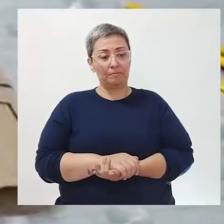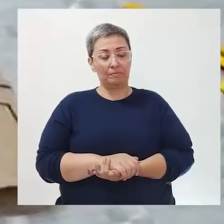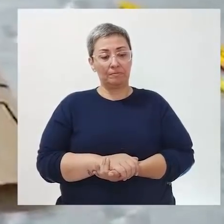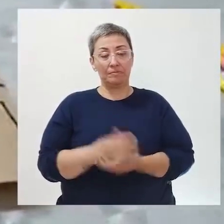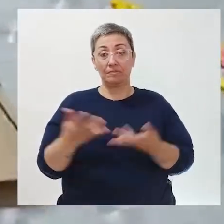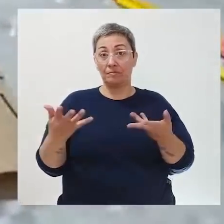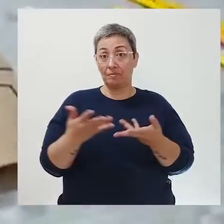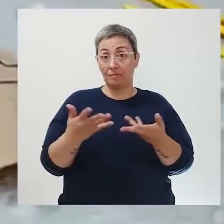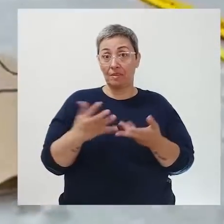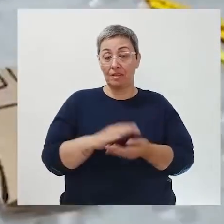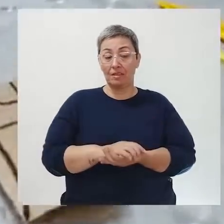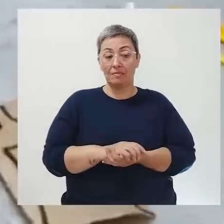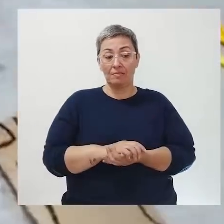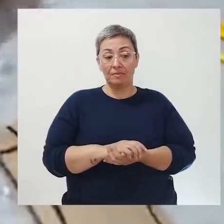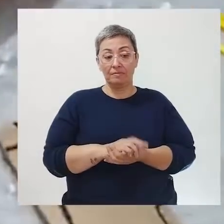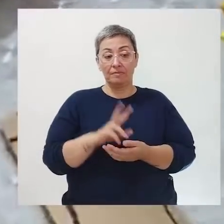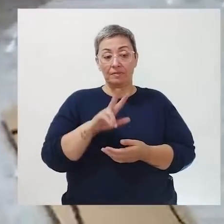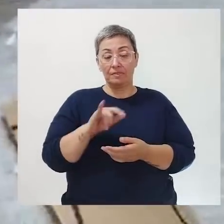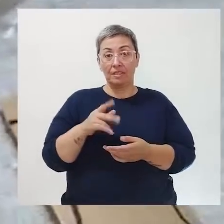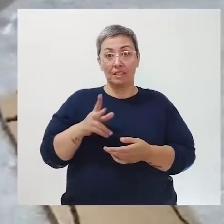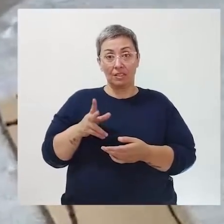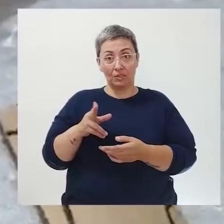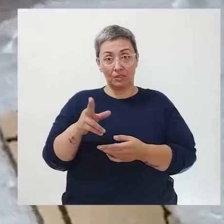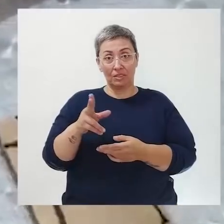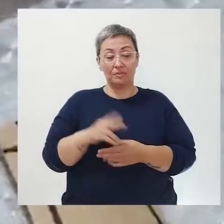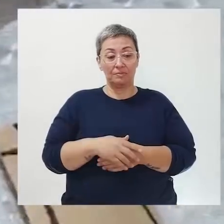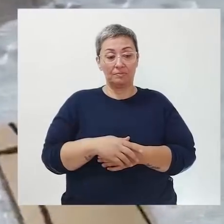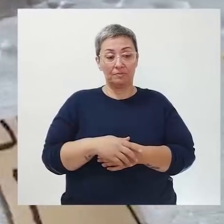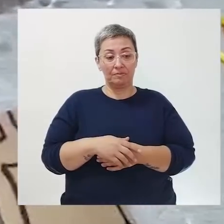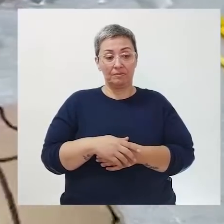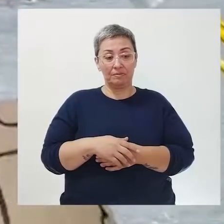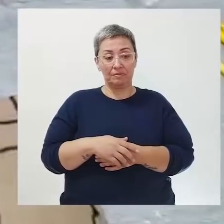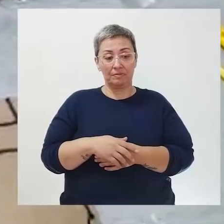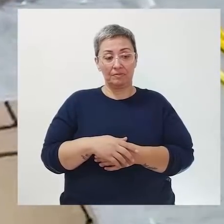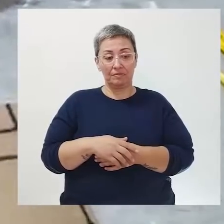Então agora a gente vai recortar aqui, ó.